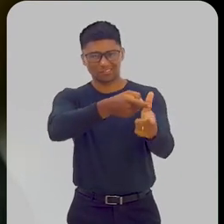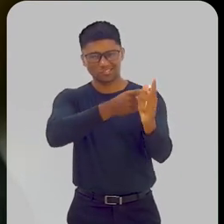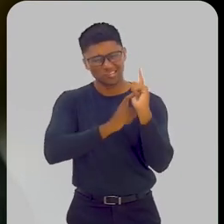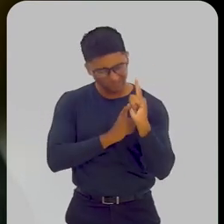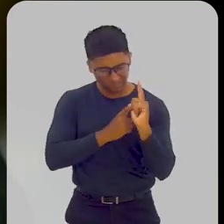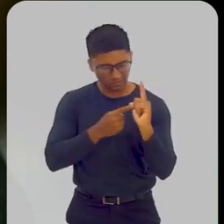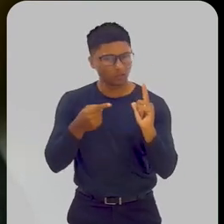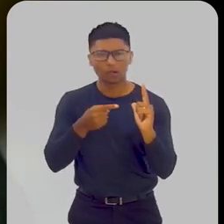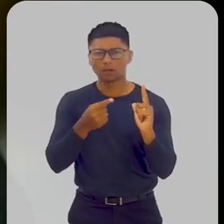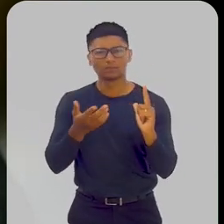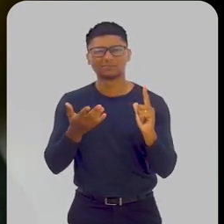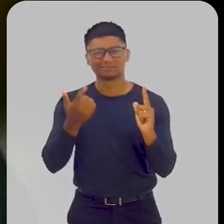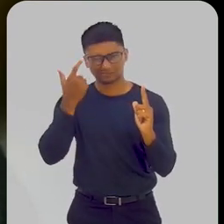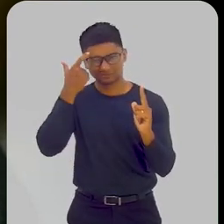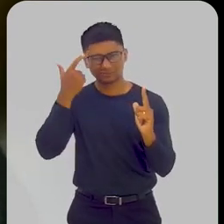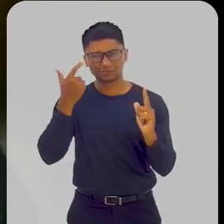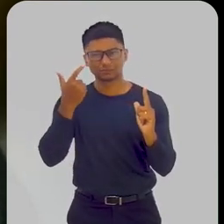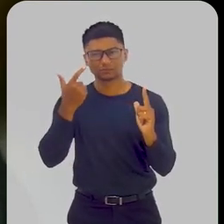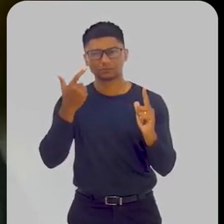essa dívida